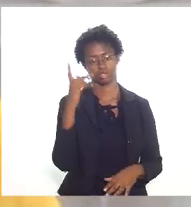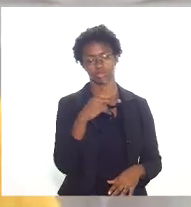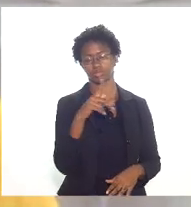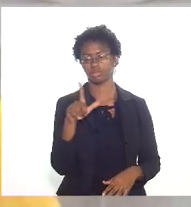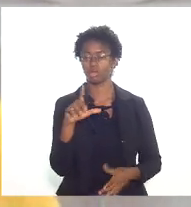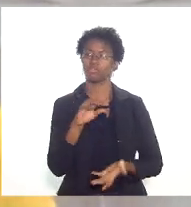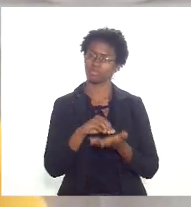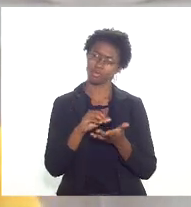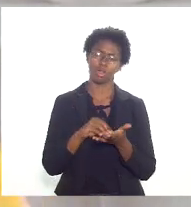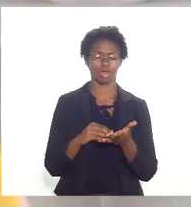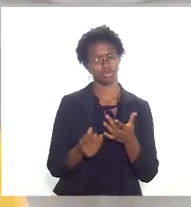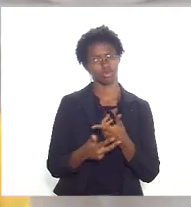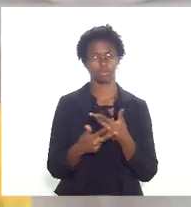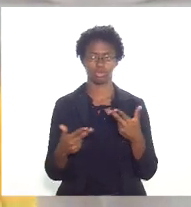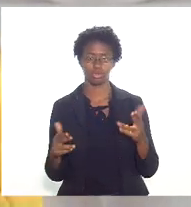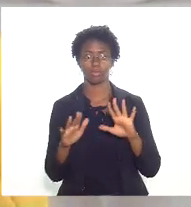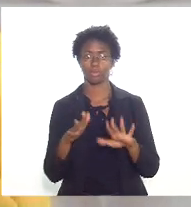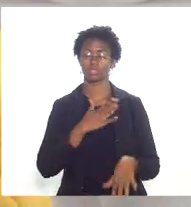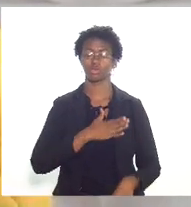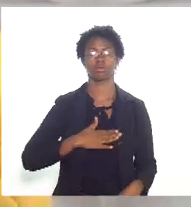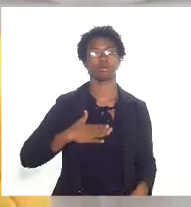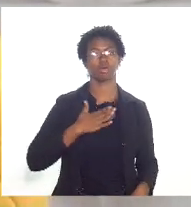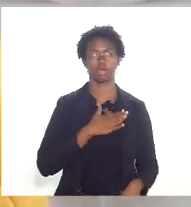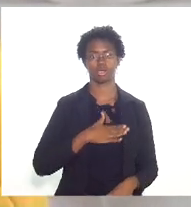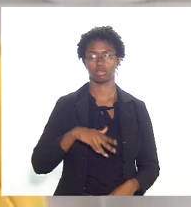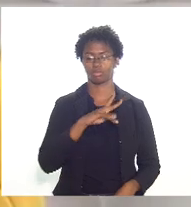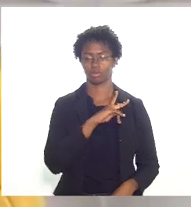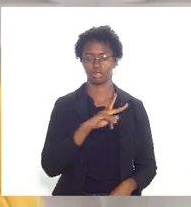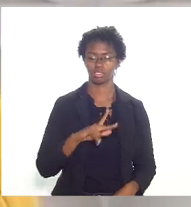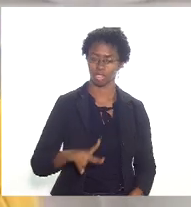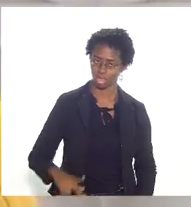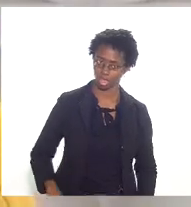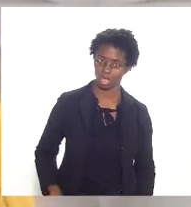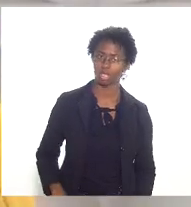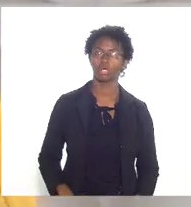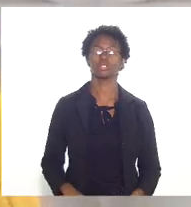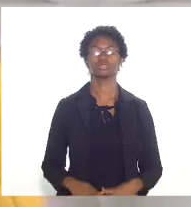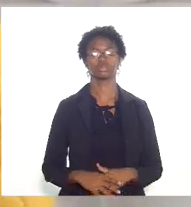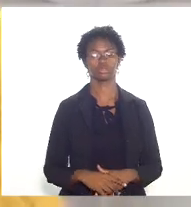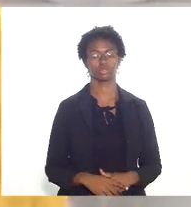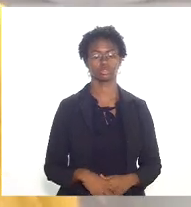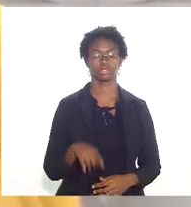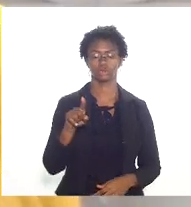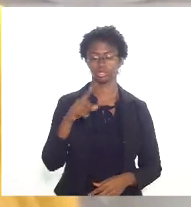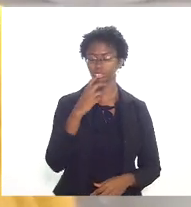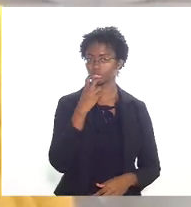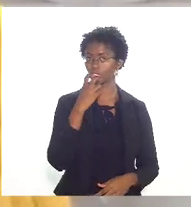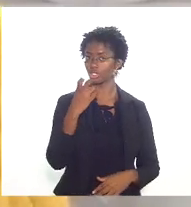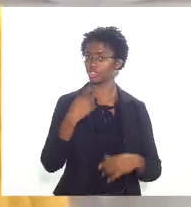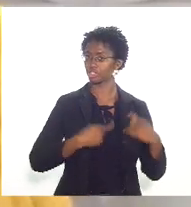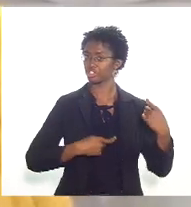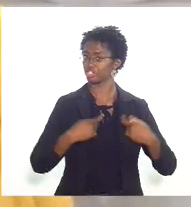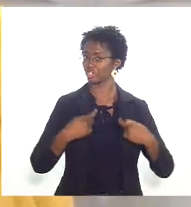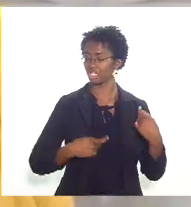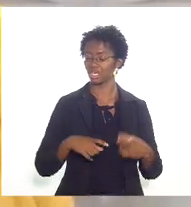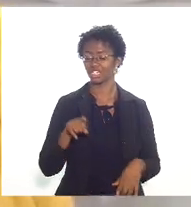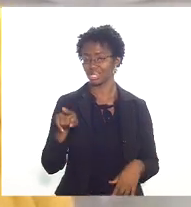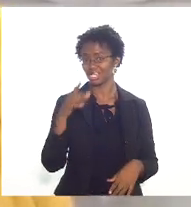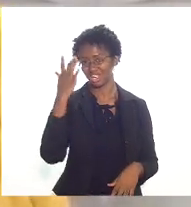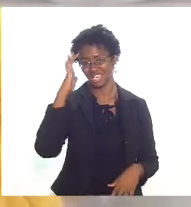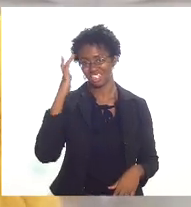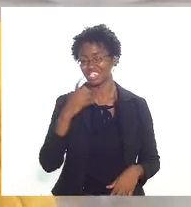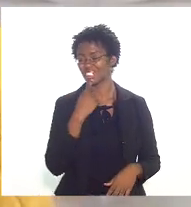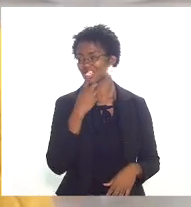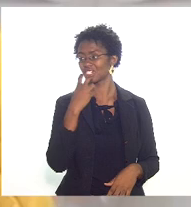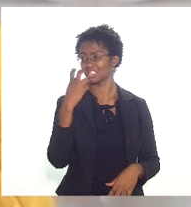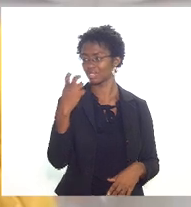algumas refeições mais me agrada muito Presidente Andrés esfriar esse seu grito de guerra acho que esse grito